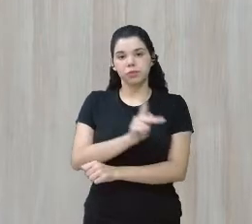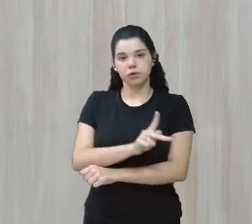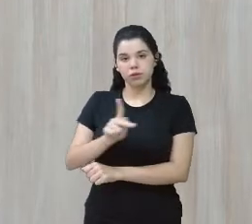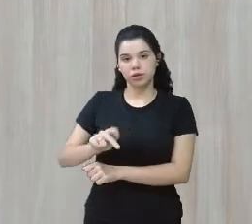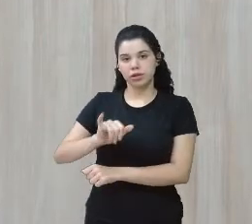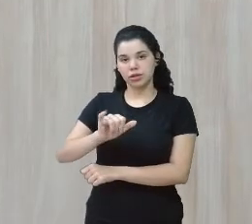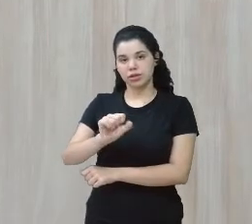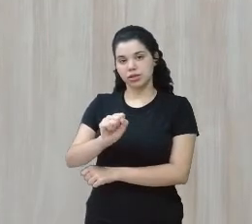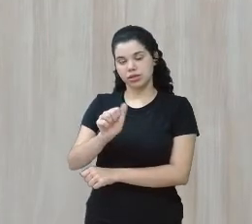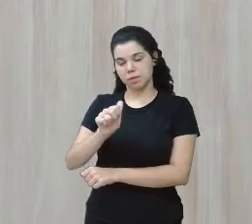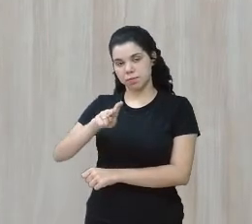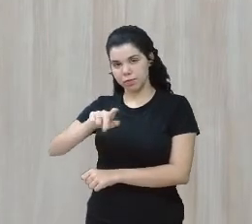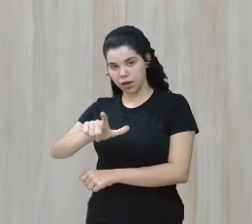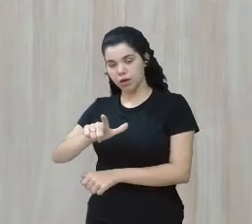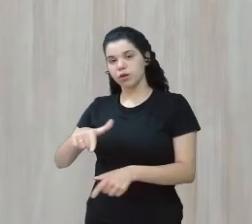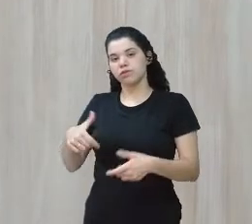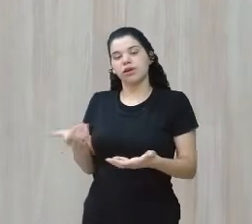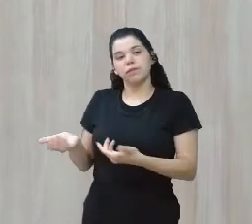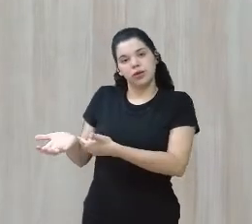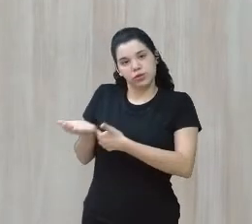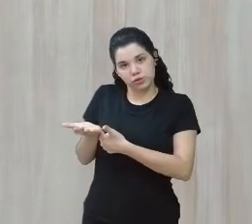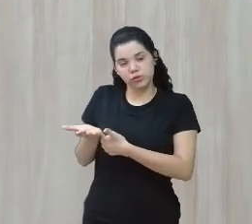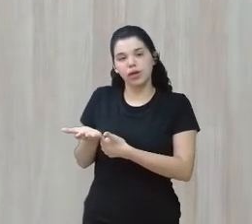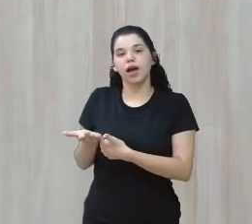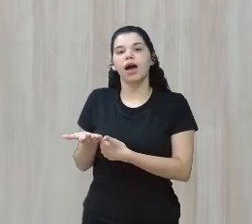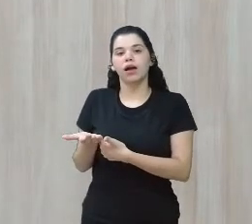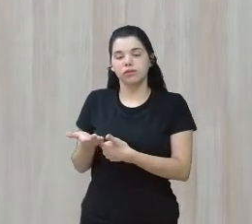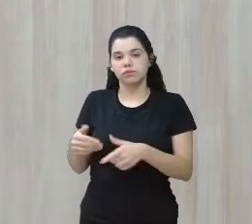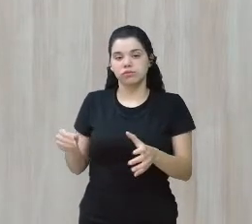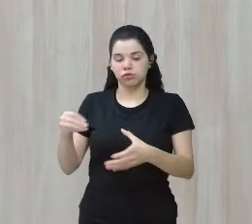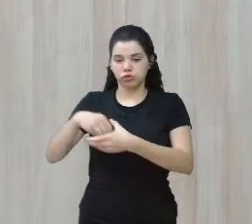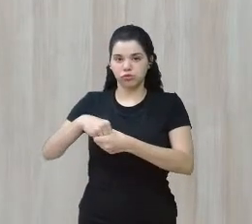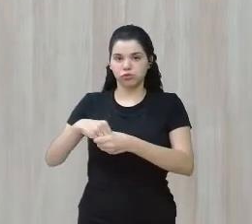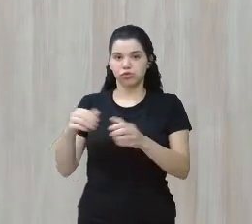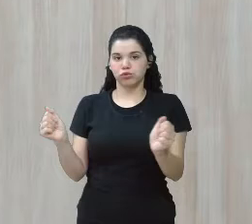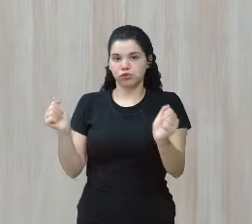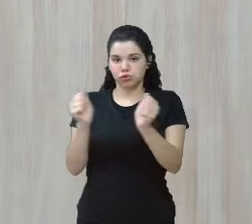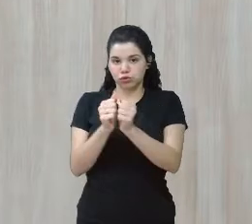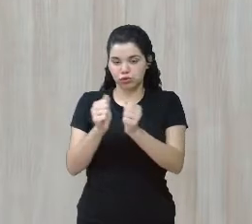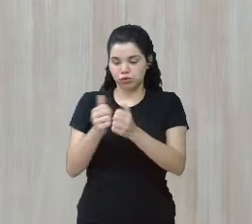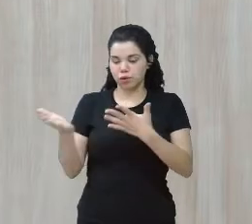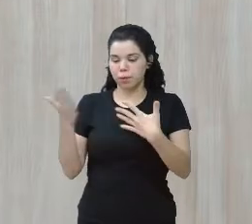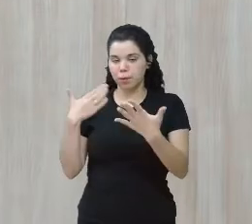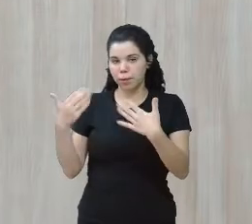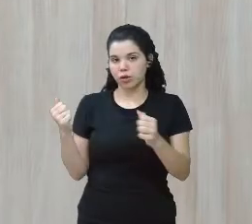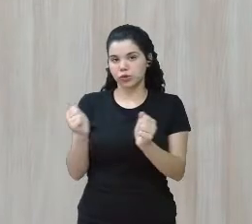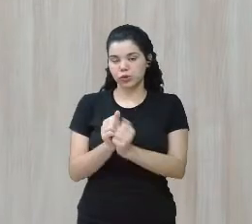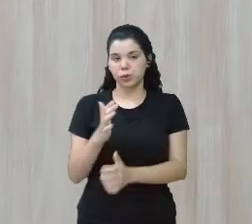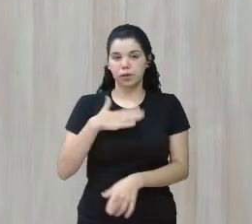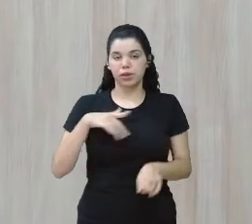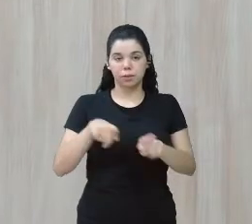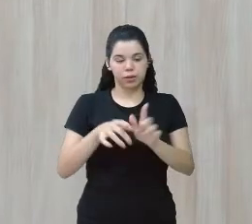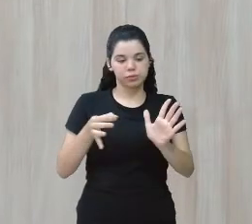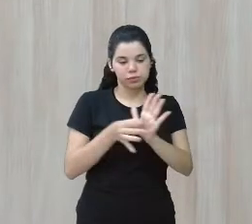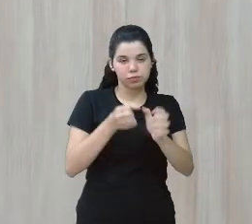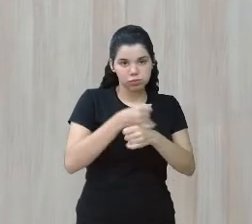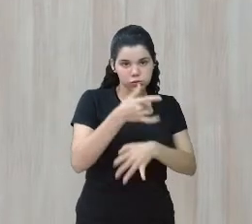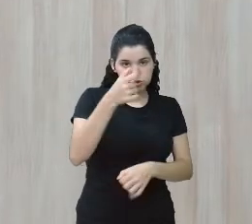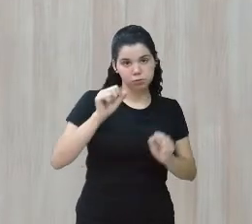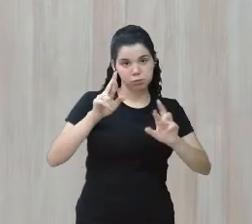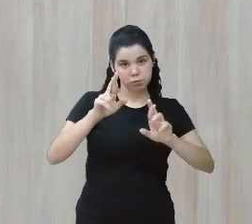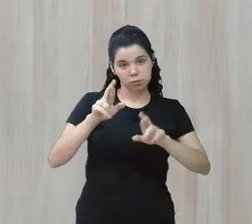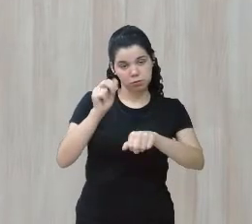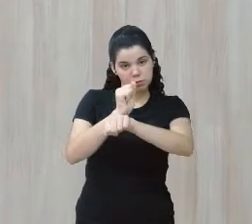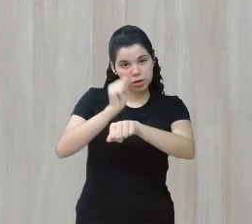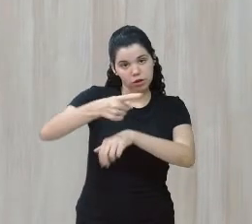professora Isabel Borges, que vai me auxiliar aqui e vai estar nesse grande bate-papo comigo e aí no chat, esperando vocês